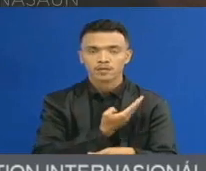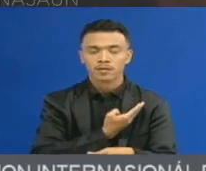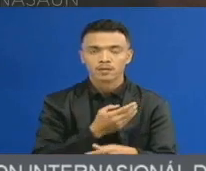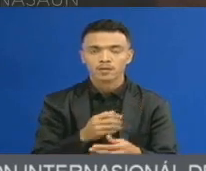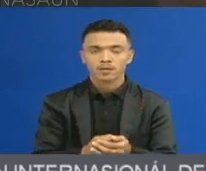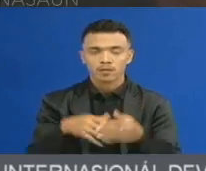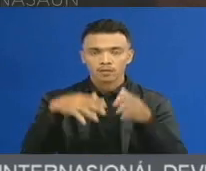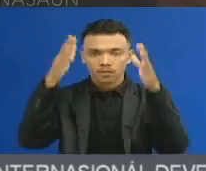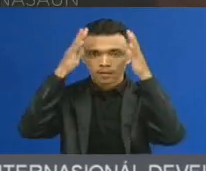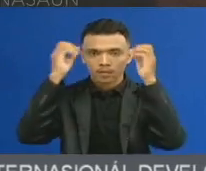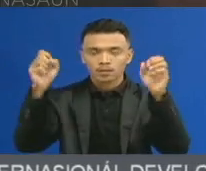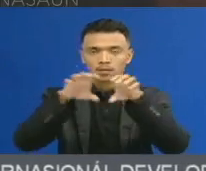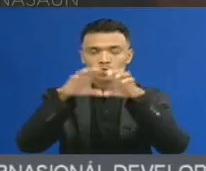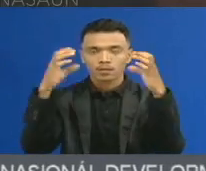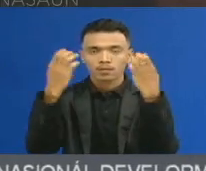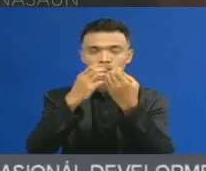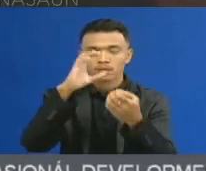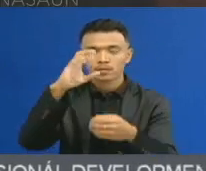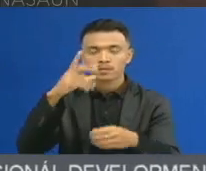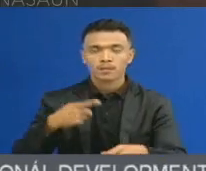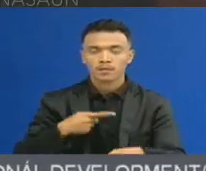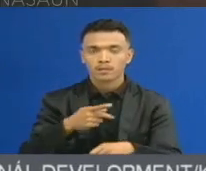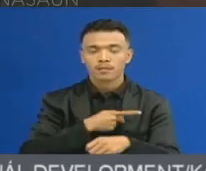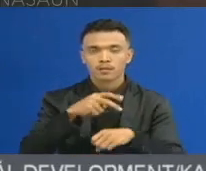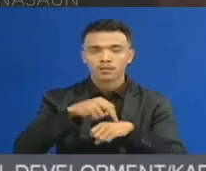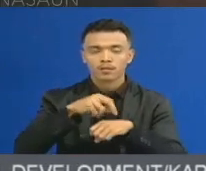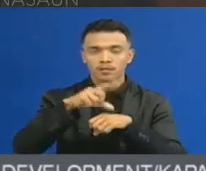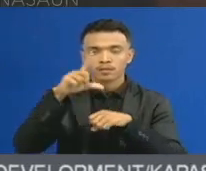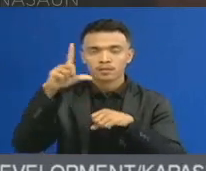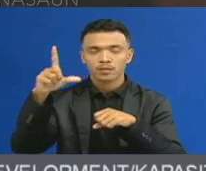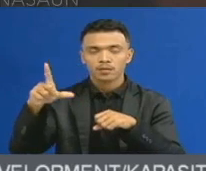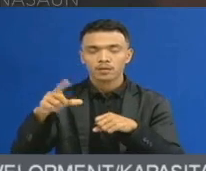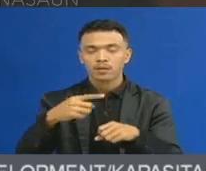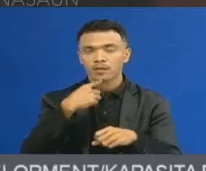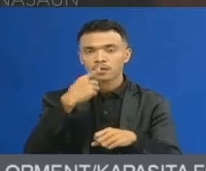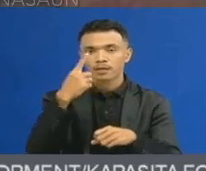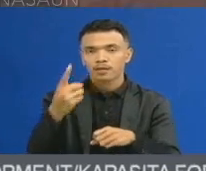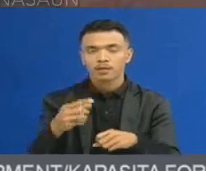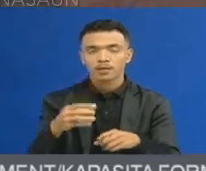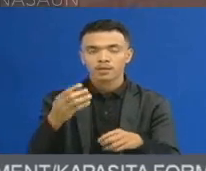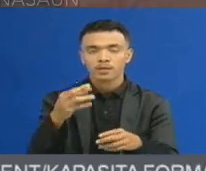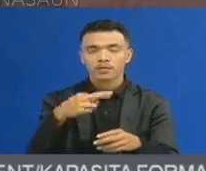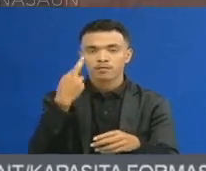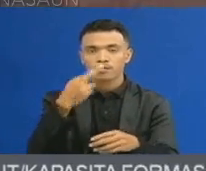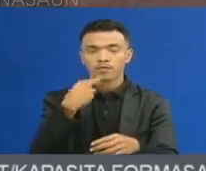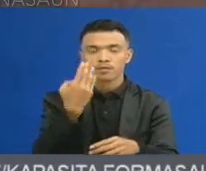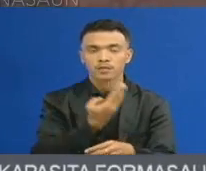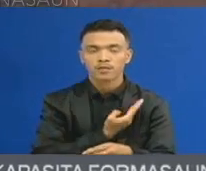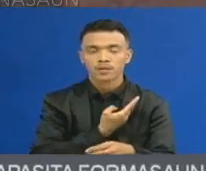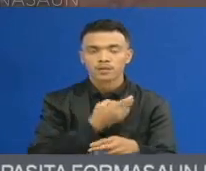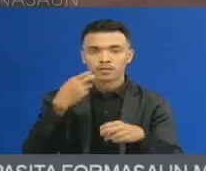né, presidente da Comissão C Parlamento Nacional, C Delizia Faria dos Santos Atedem, foi em força e né, impacto